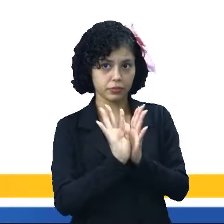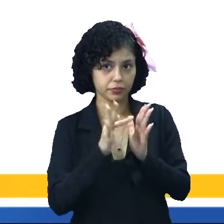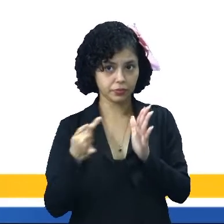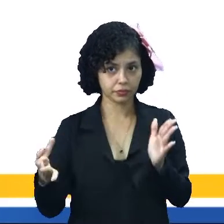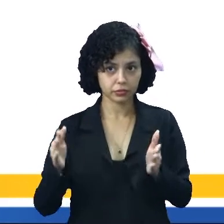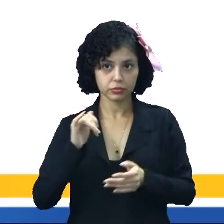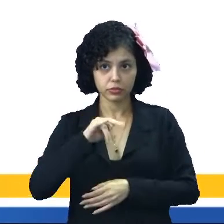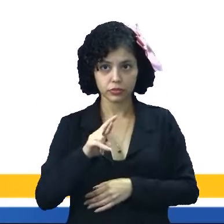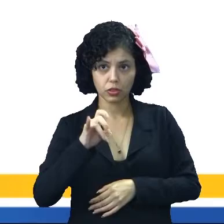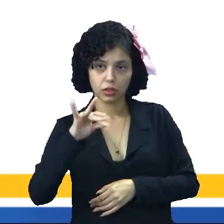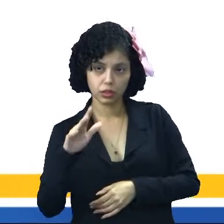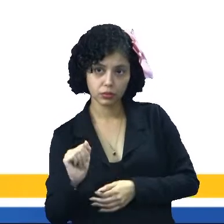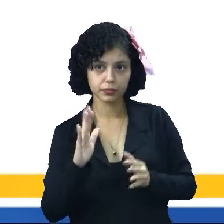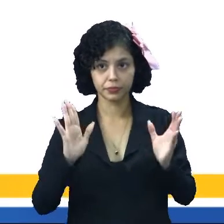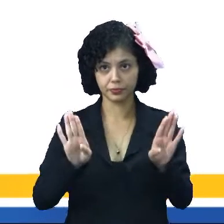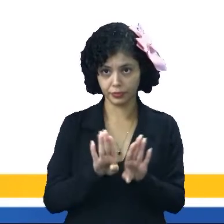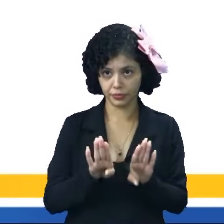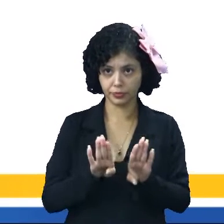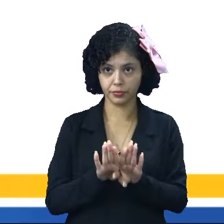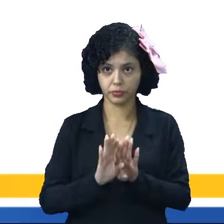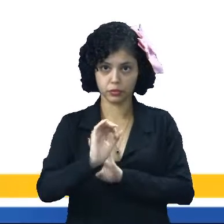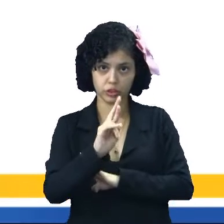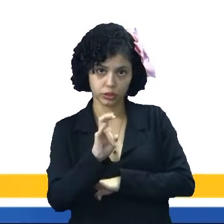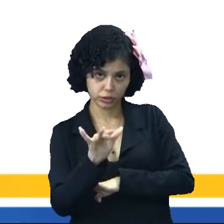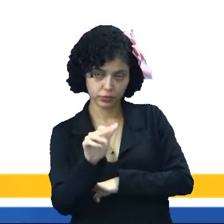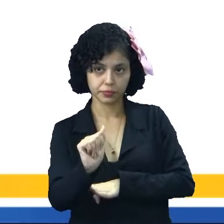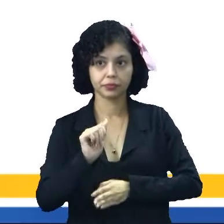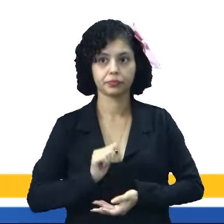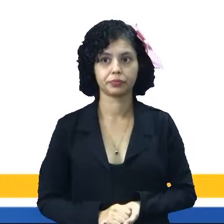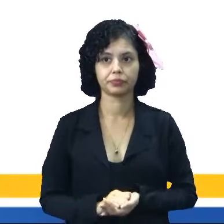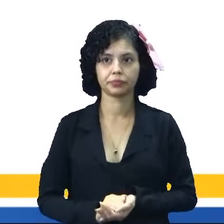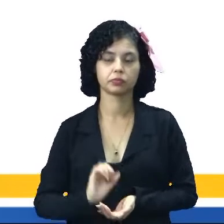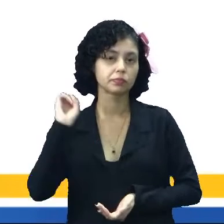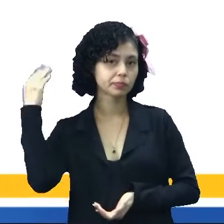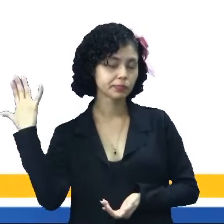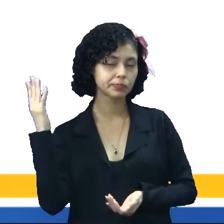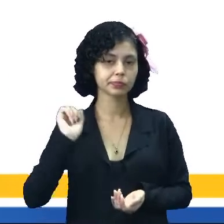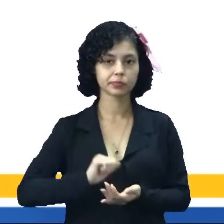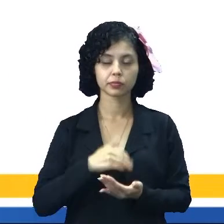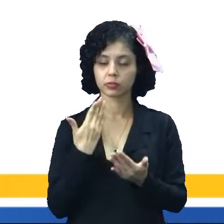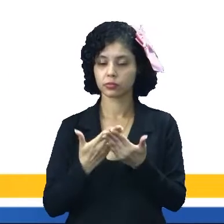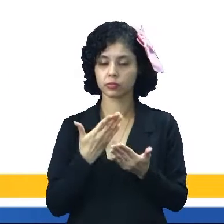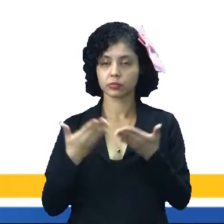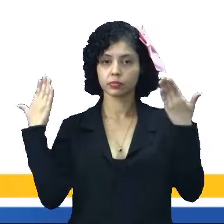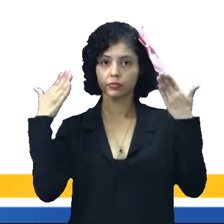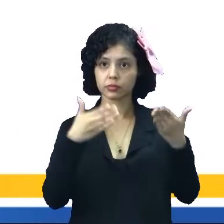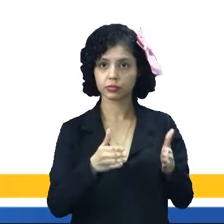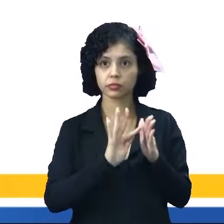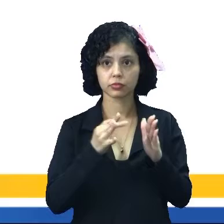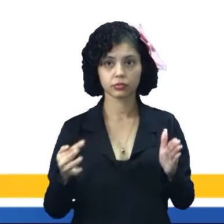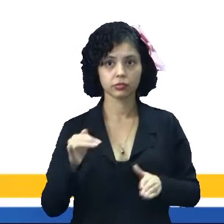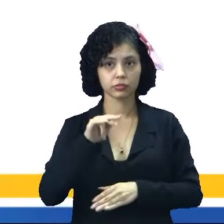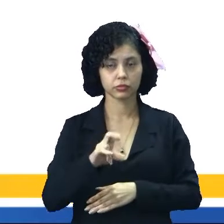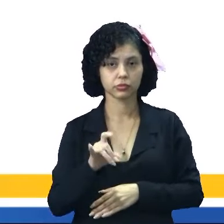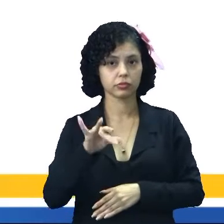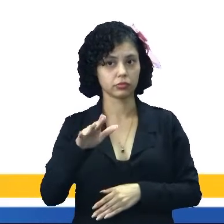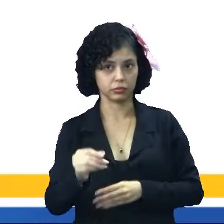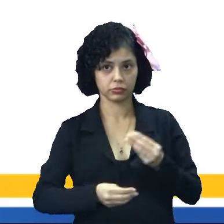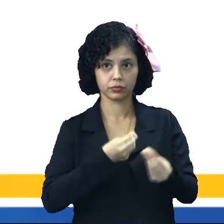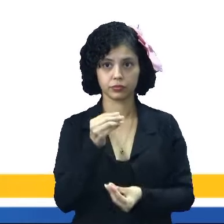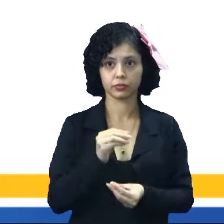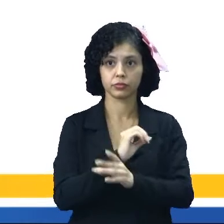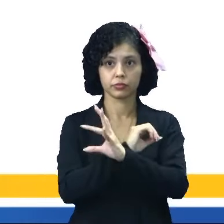funções inorgânicas e o grupo das funções orgânicas. No caso, a nossa aula vai focar nas funções inorgânicas,